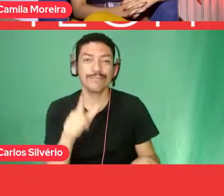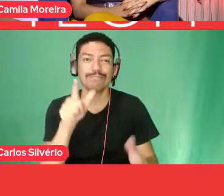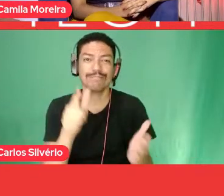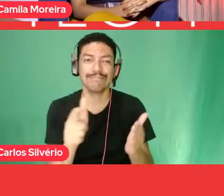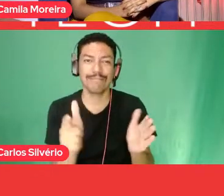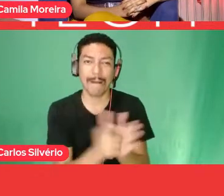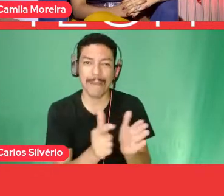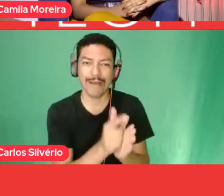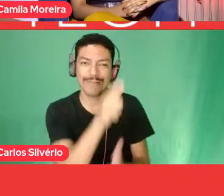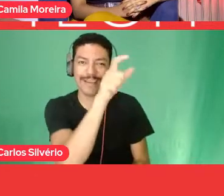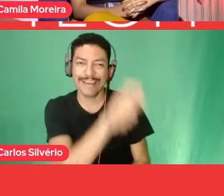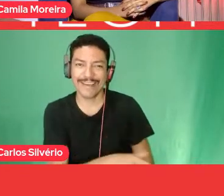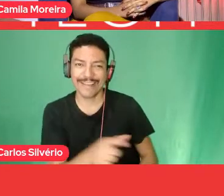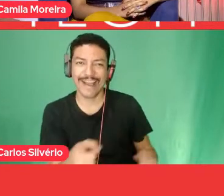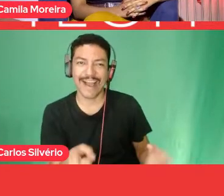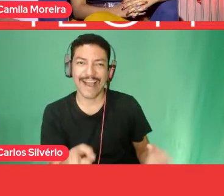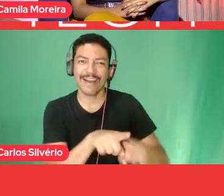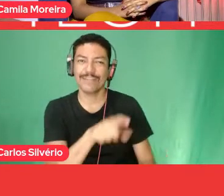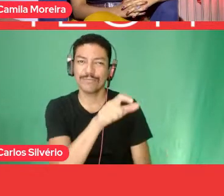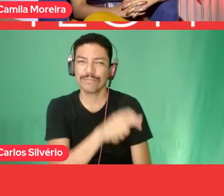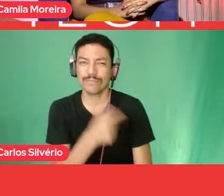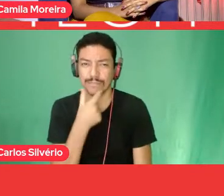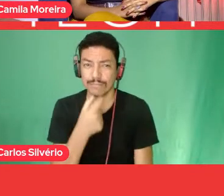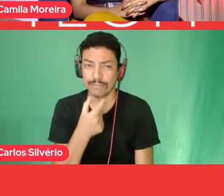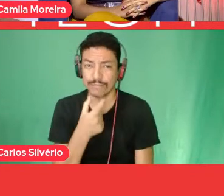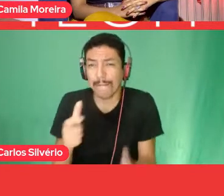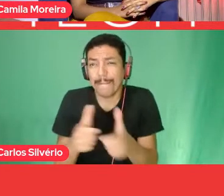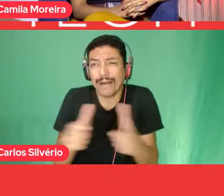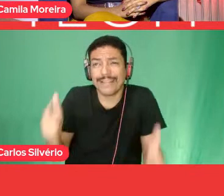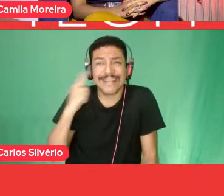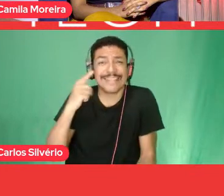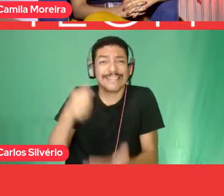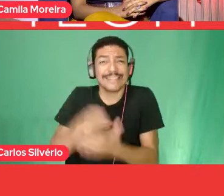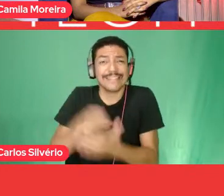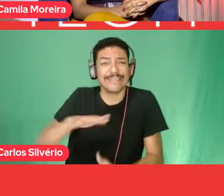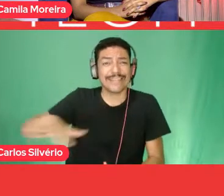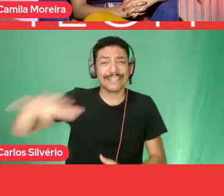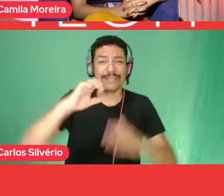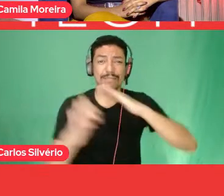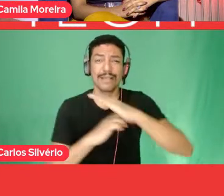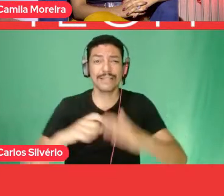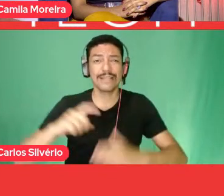decisões corporativas ainda são tomadas por homens. Então...